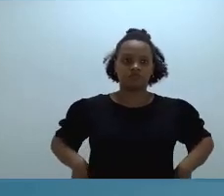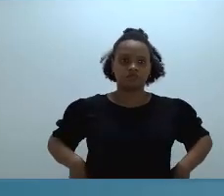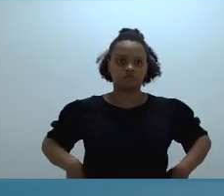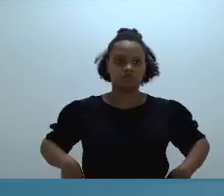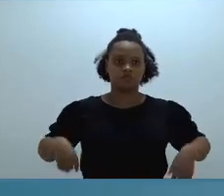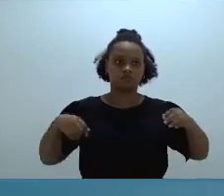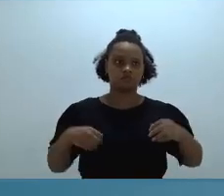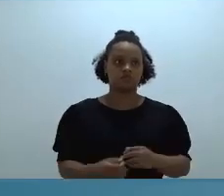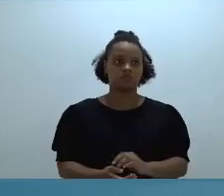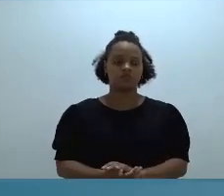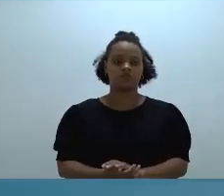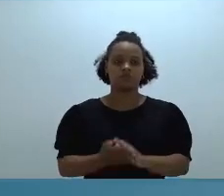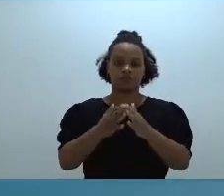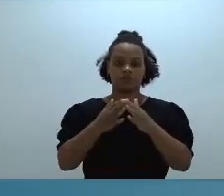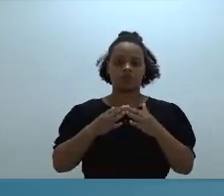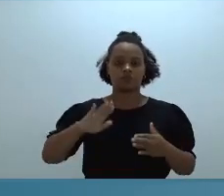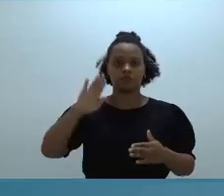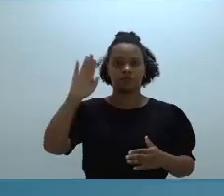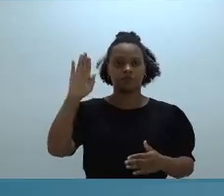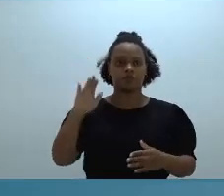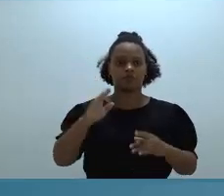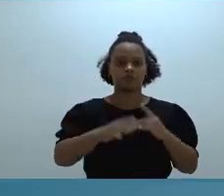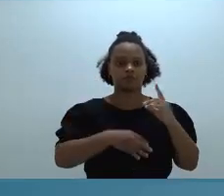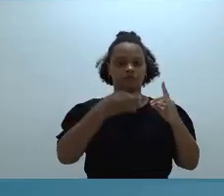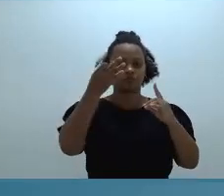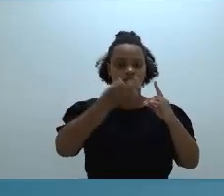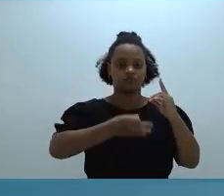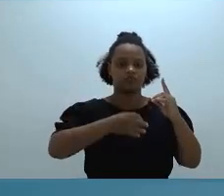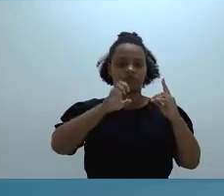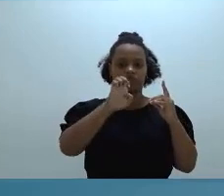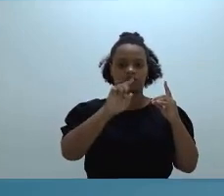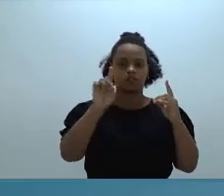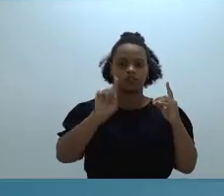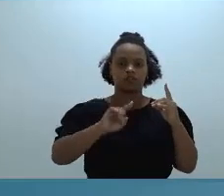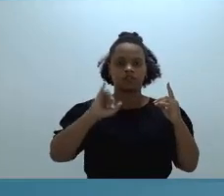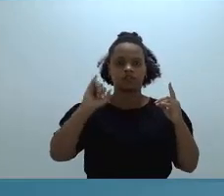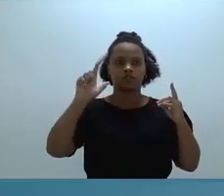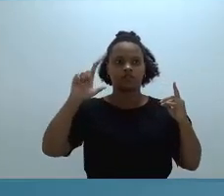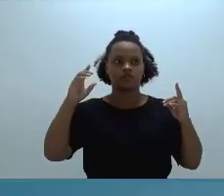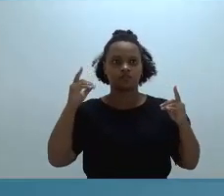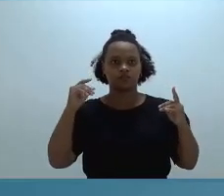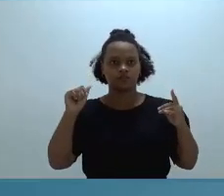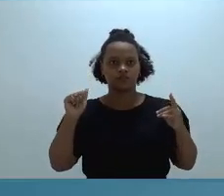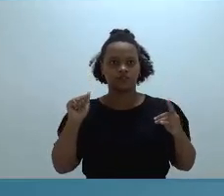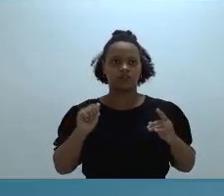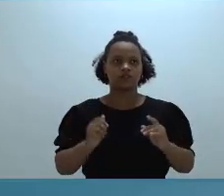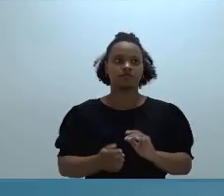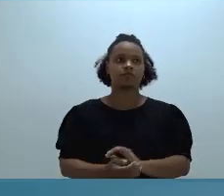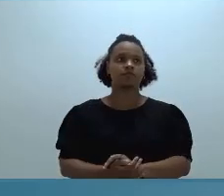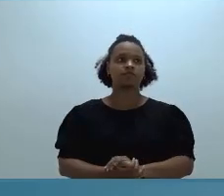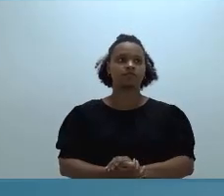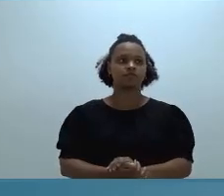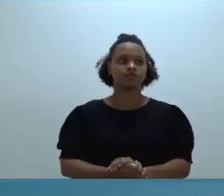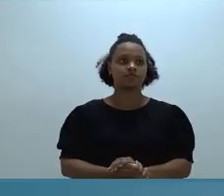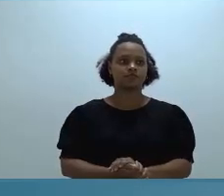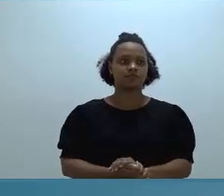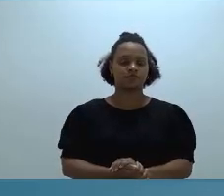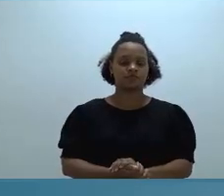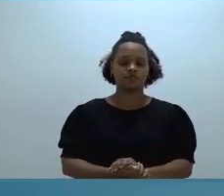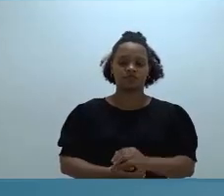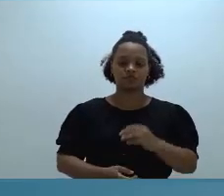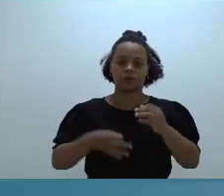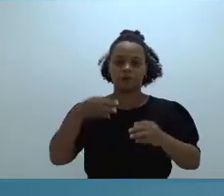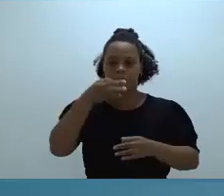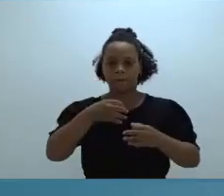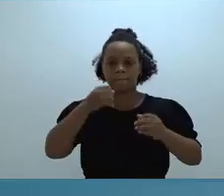Presidente, eu peço a palavra. Os nossos desembargadores ainda têm a sua contribuição. Eu não vou falar muita coisa na